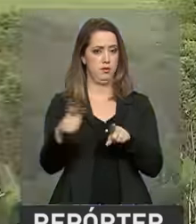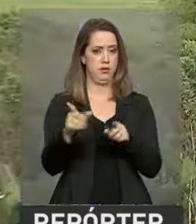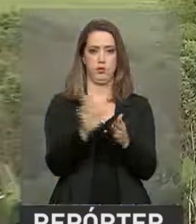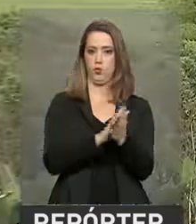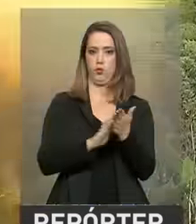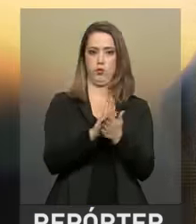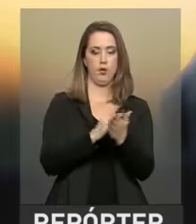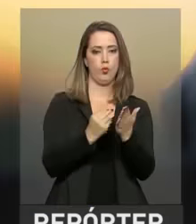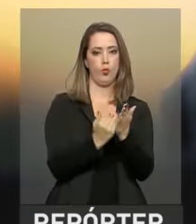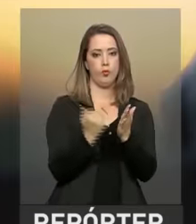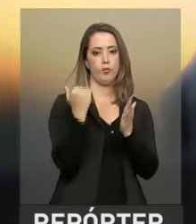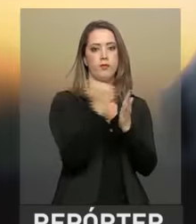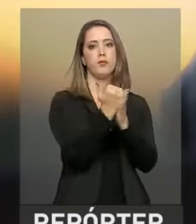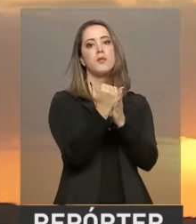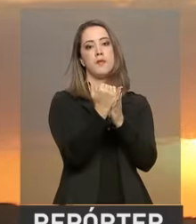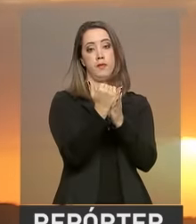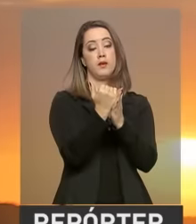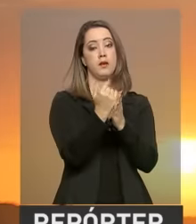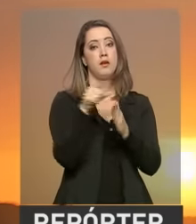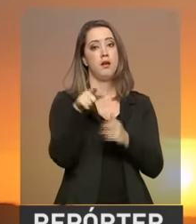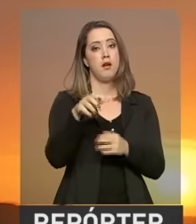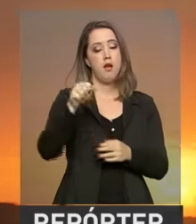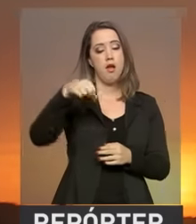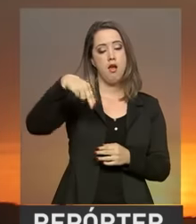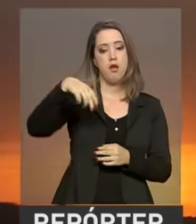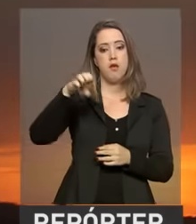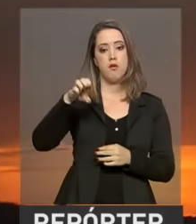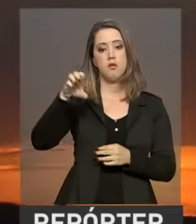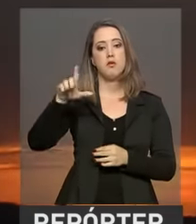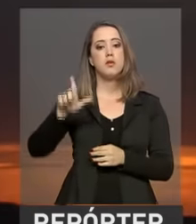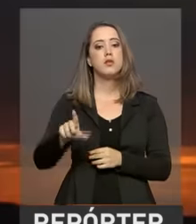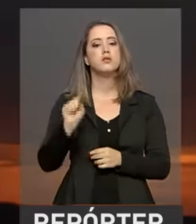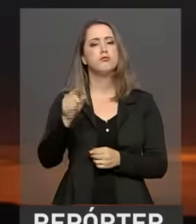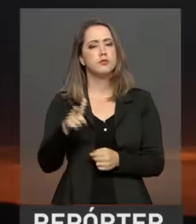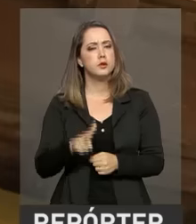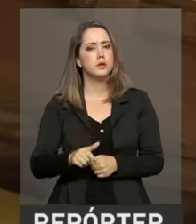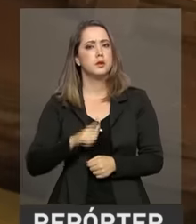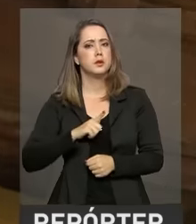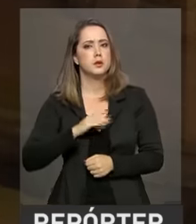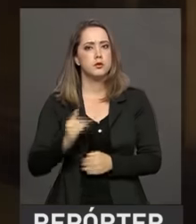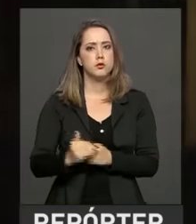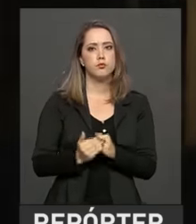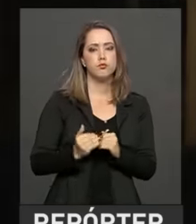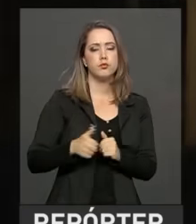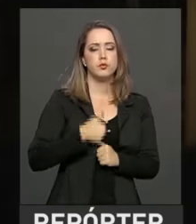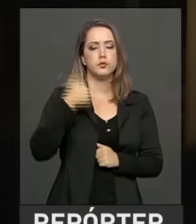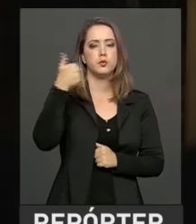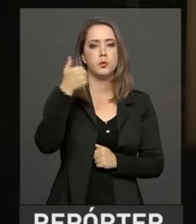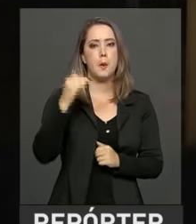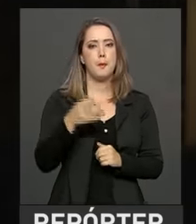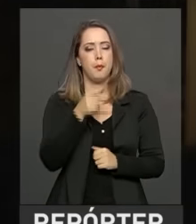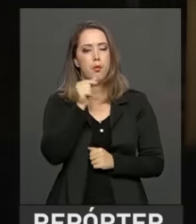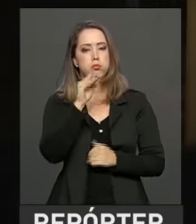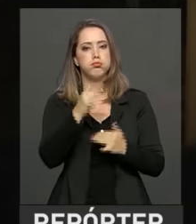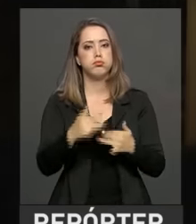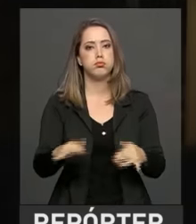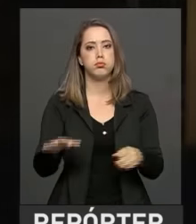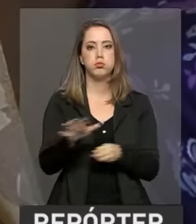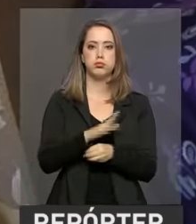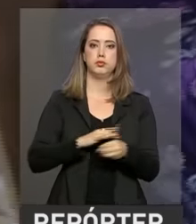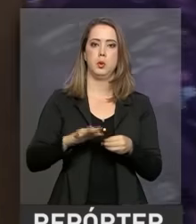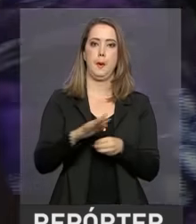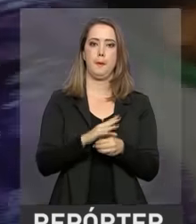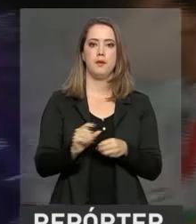Extra segundo a ANEL Agência Nacional de Energia Elétrica houve melhora no armazenamento de água nos reservatórios da as principais